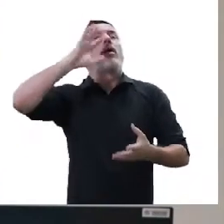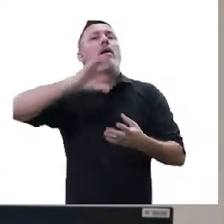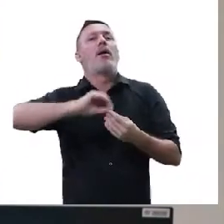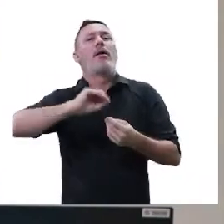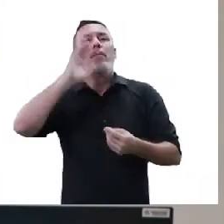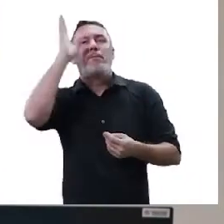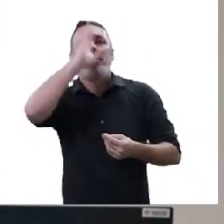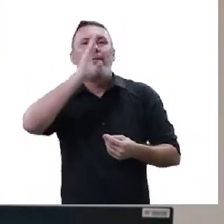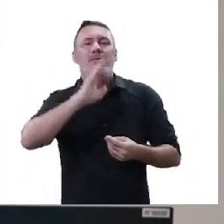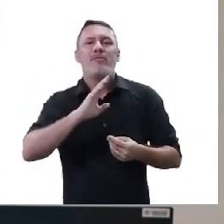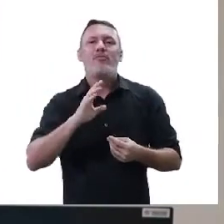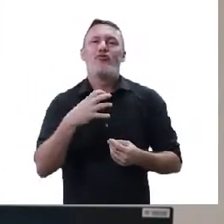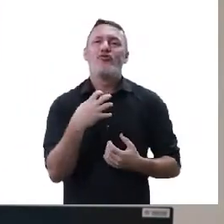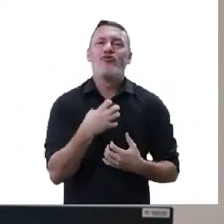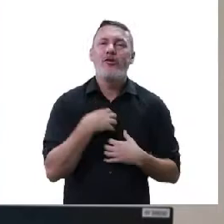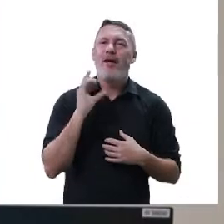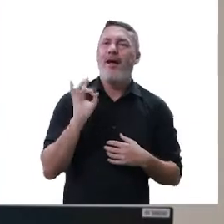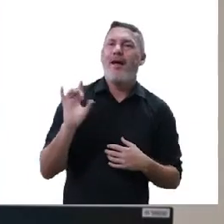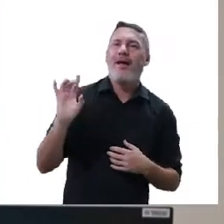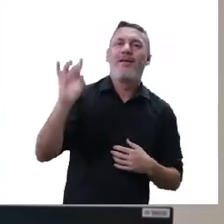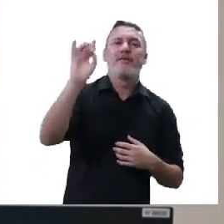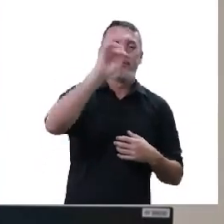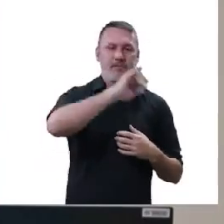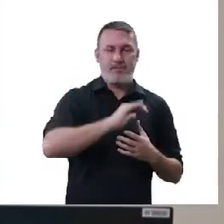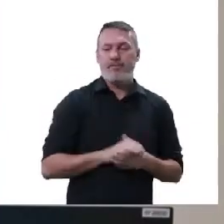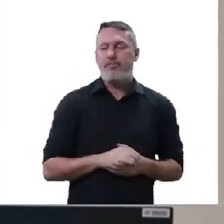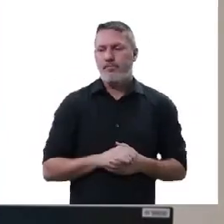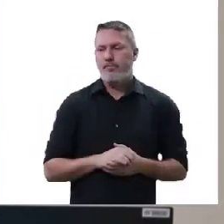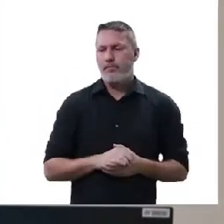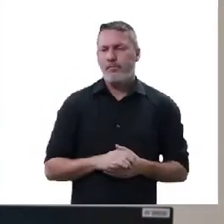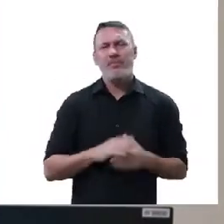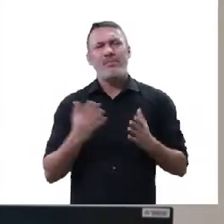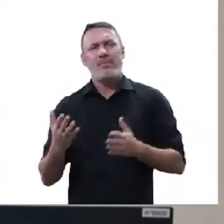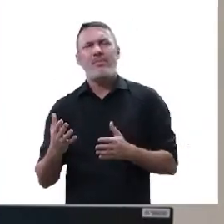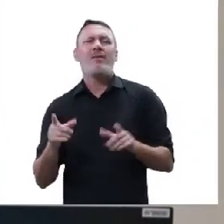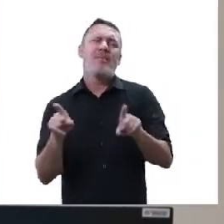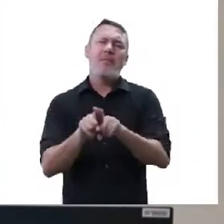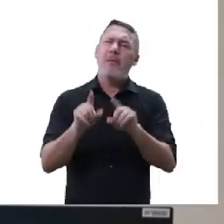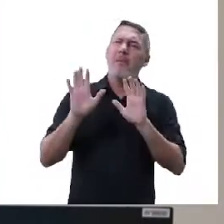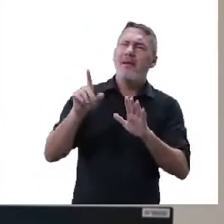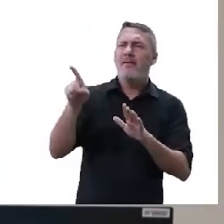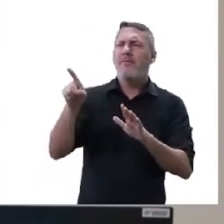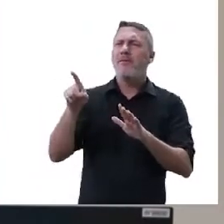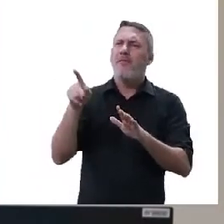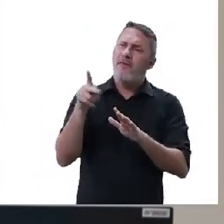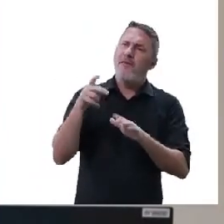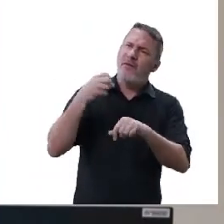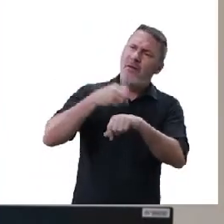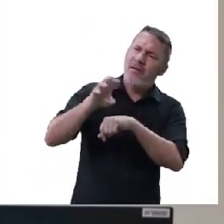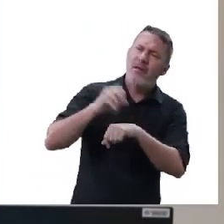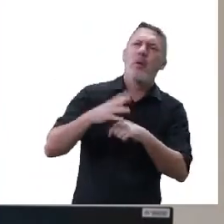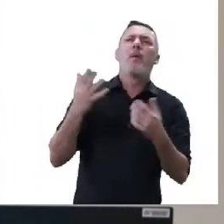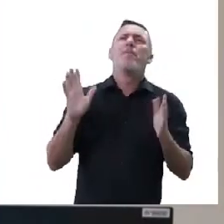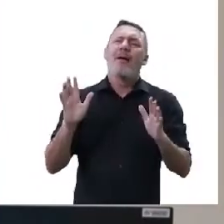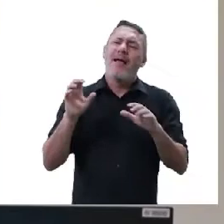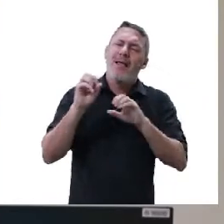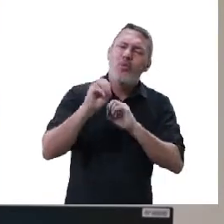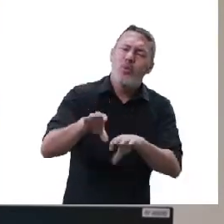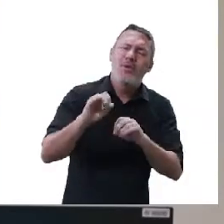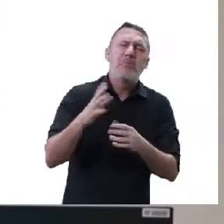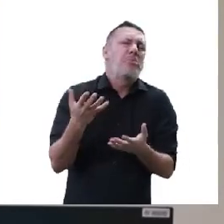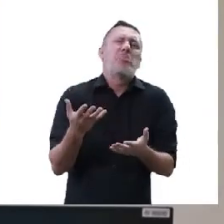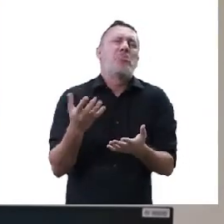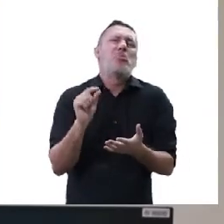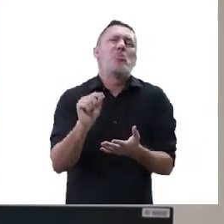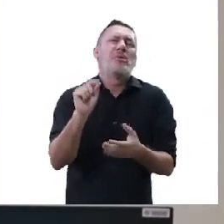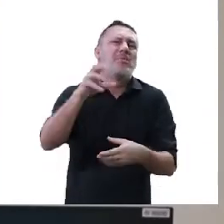falar brasileiro. E nós temos também que fala, professor, mas e educação? Você falou que que a educação realmente